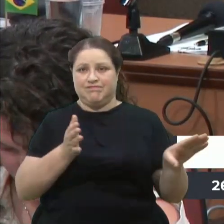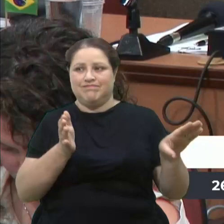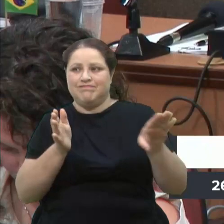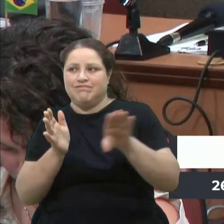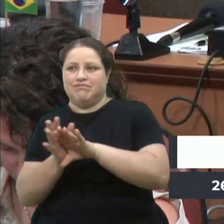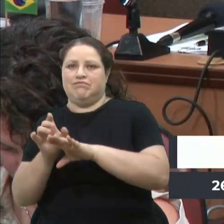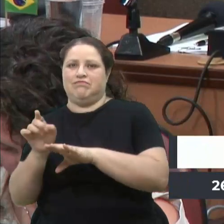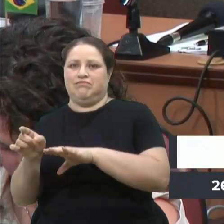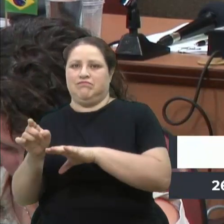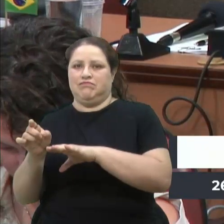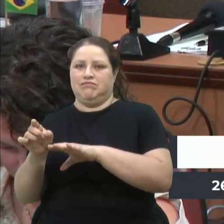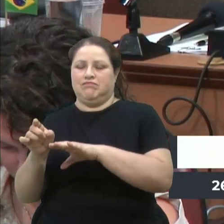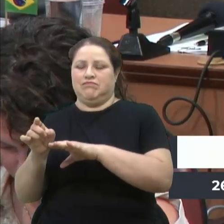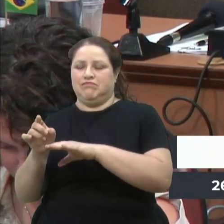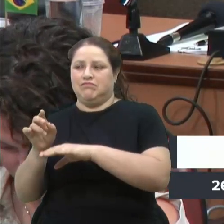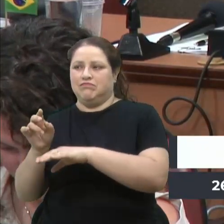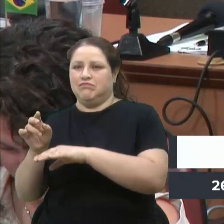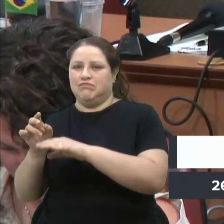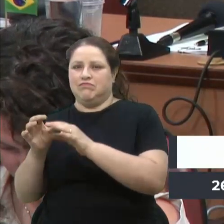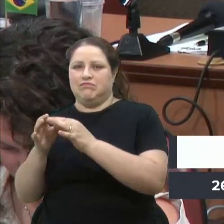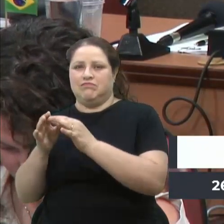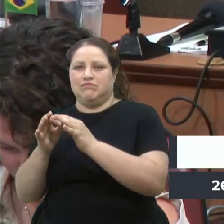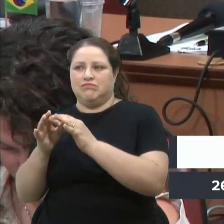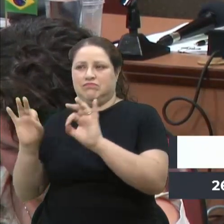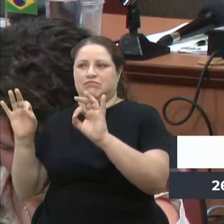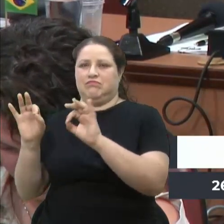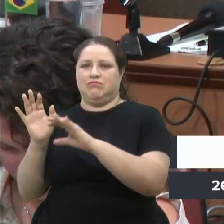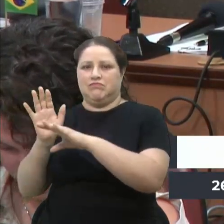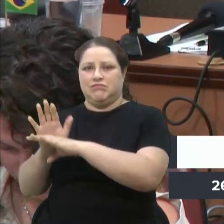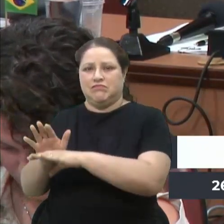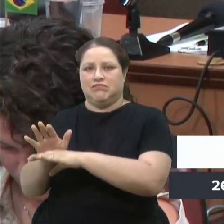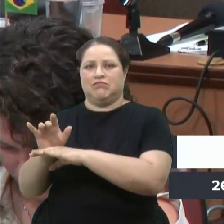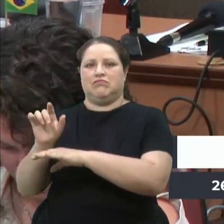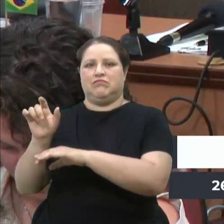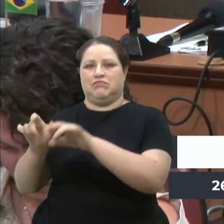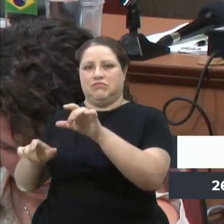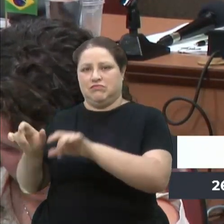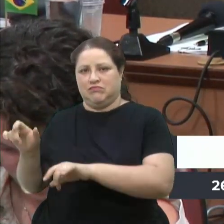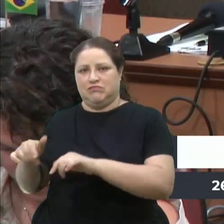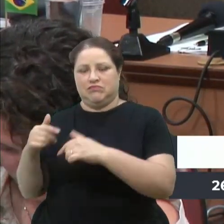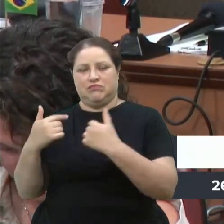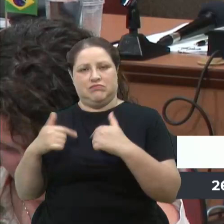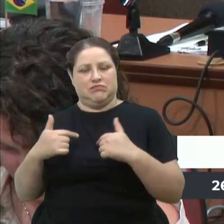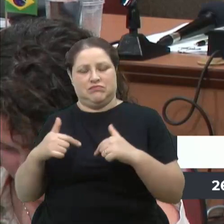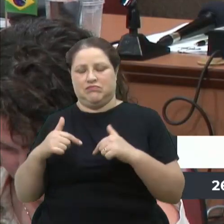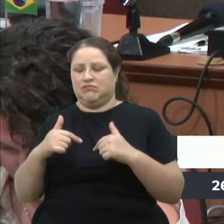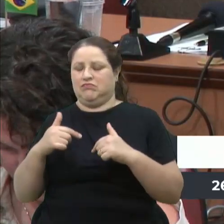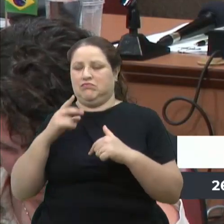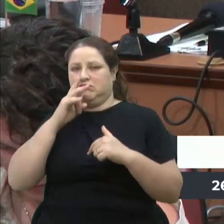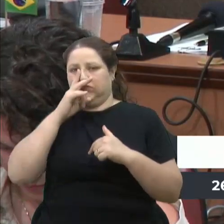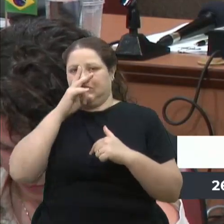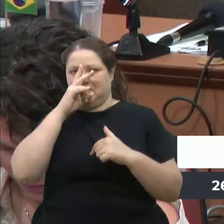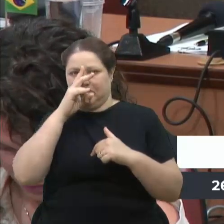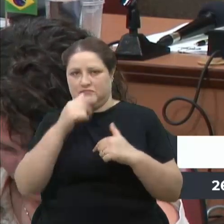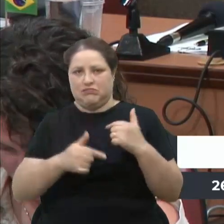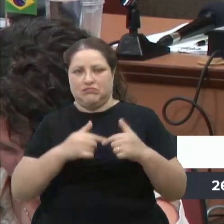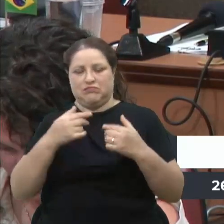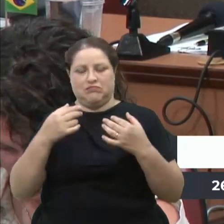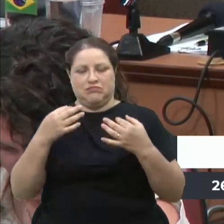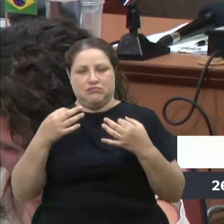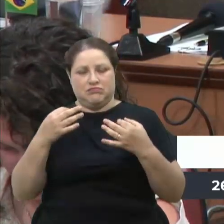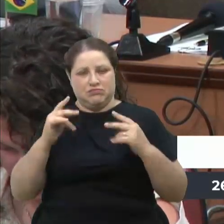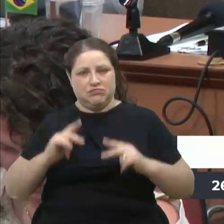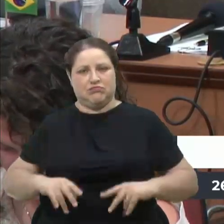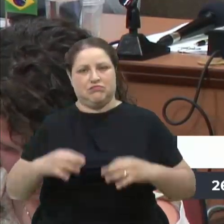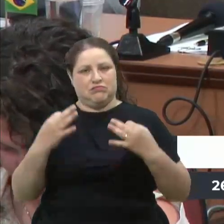fazer o socorro para as pessoas que trabalham trabalham muito gente honesta e